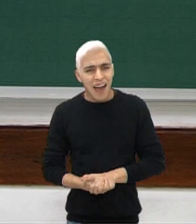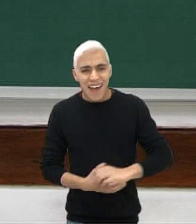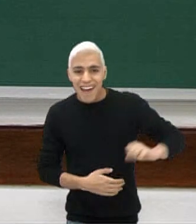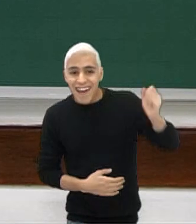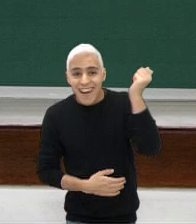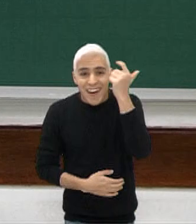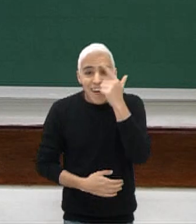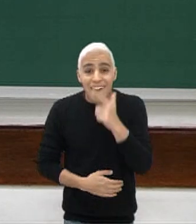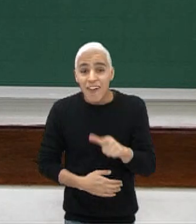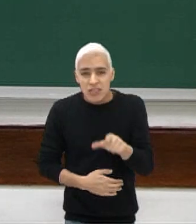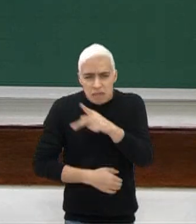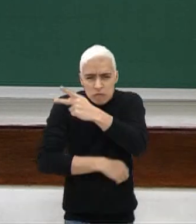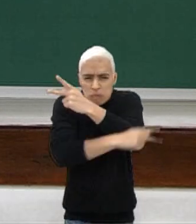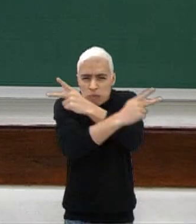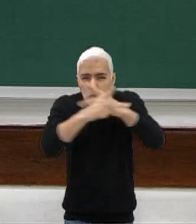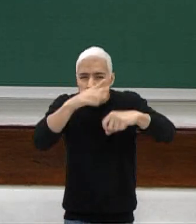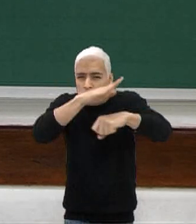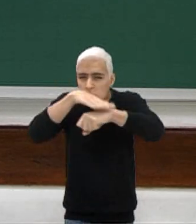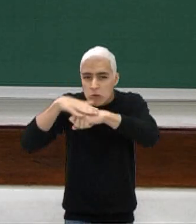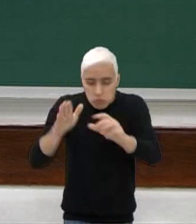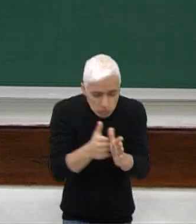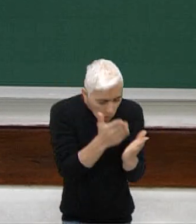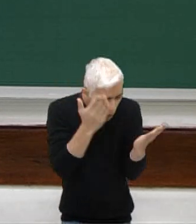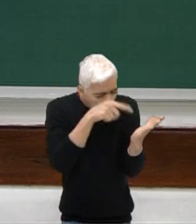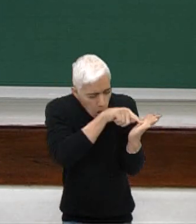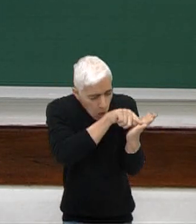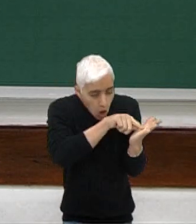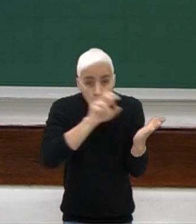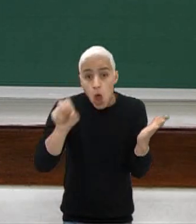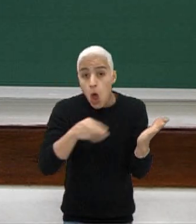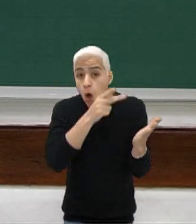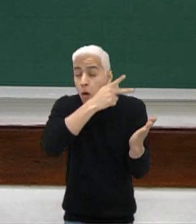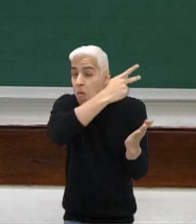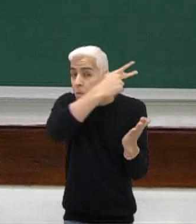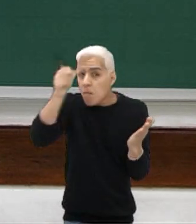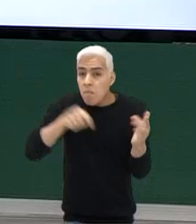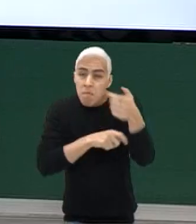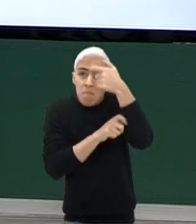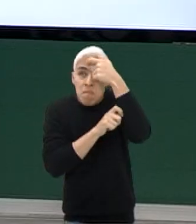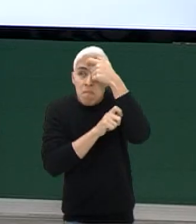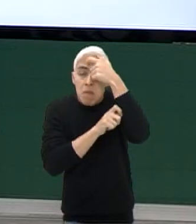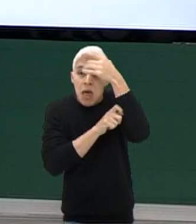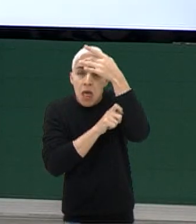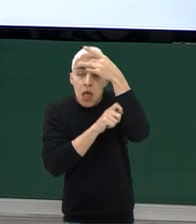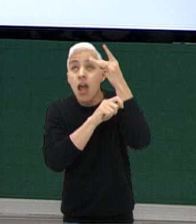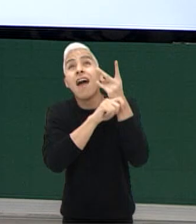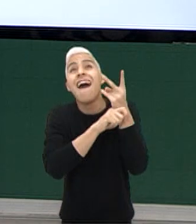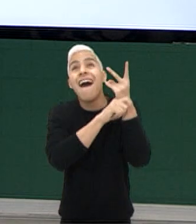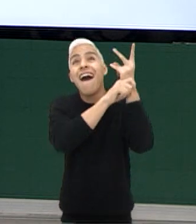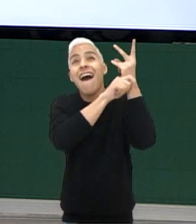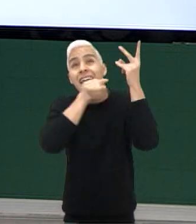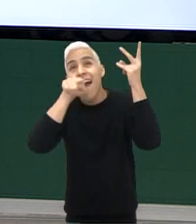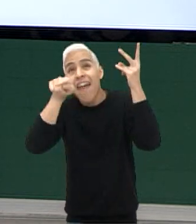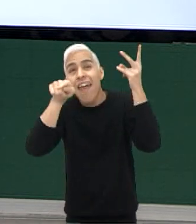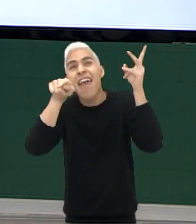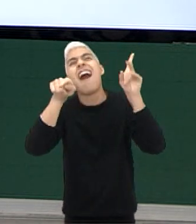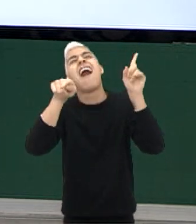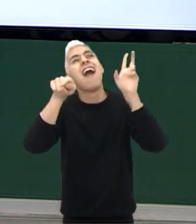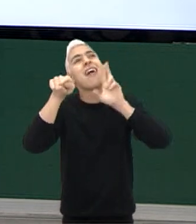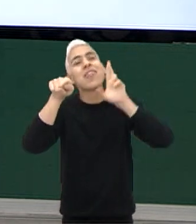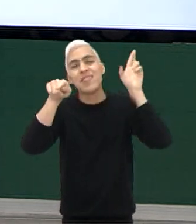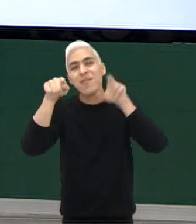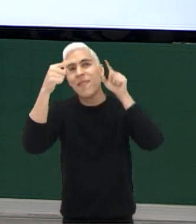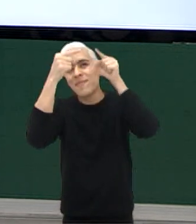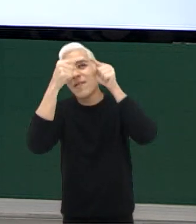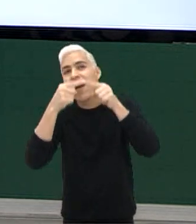Conseguiram pesquisar aí no caderno de vocês? Ou mesmo buscaram na mente de vocês as respostas dessas dicas dadas aqui das